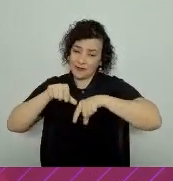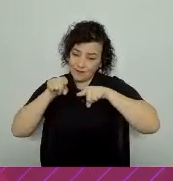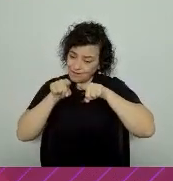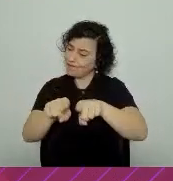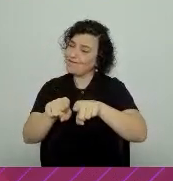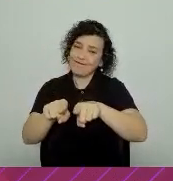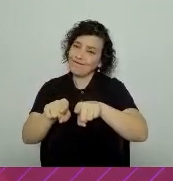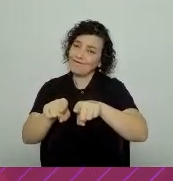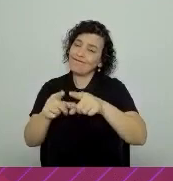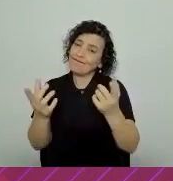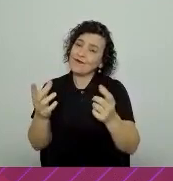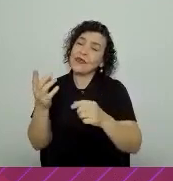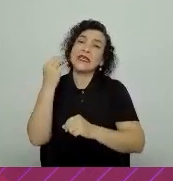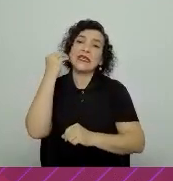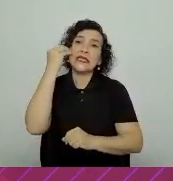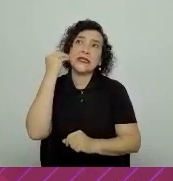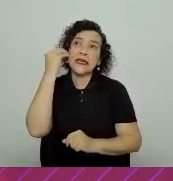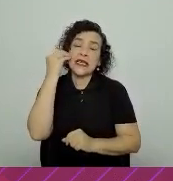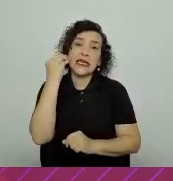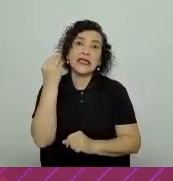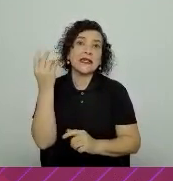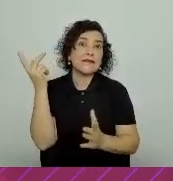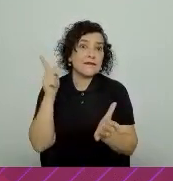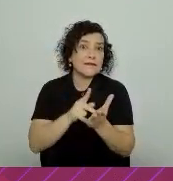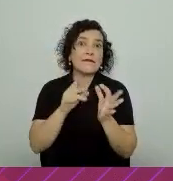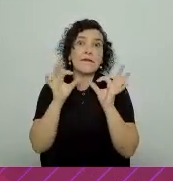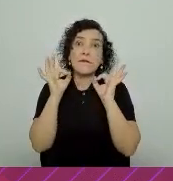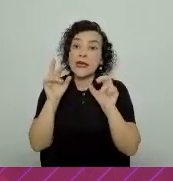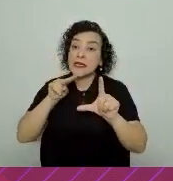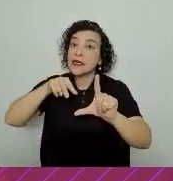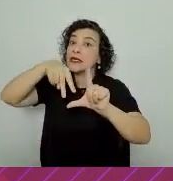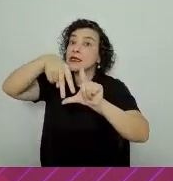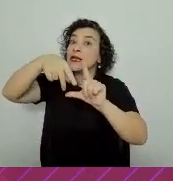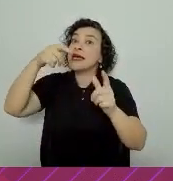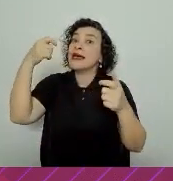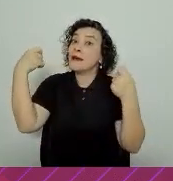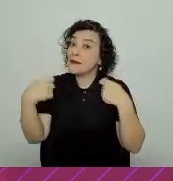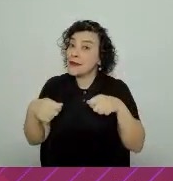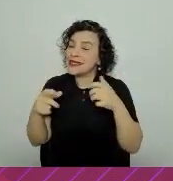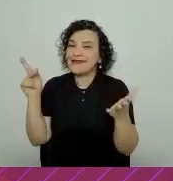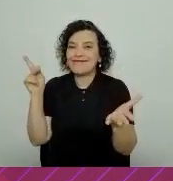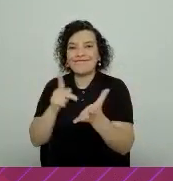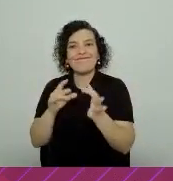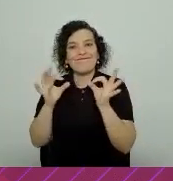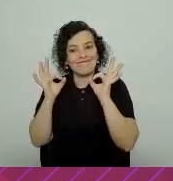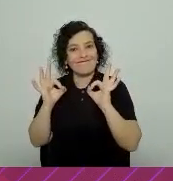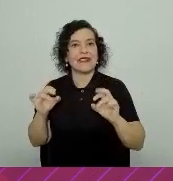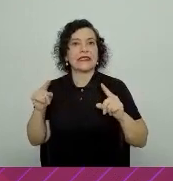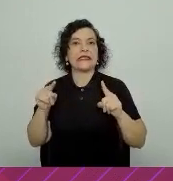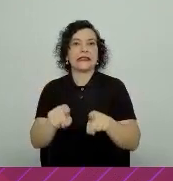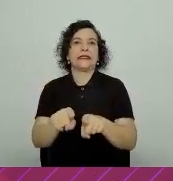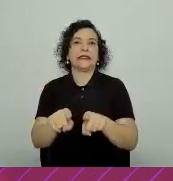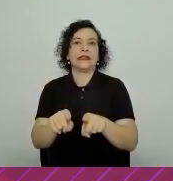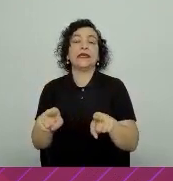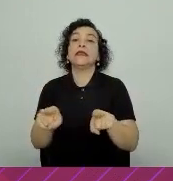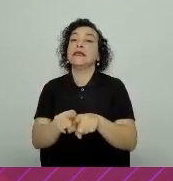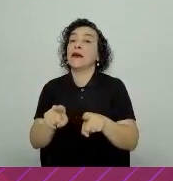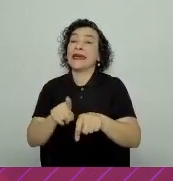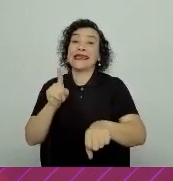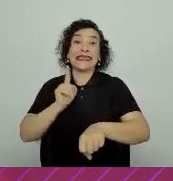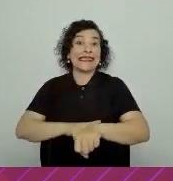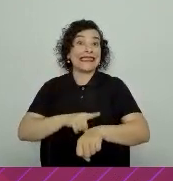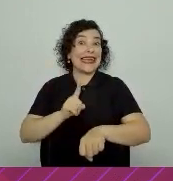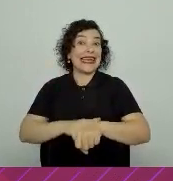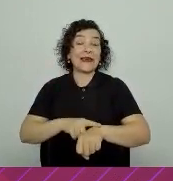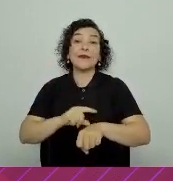então para uma experiência ela ser efetiva no meta verso ela precisa ser realmente assim e renderizada em tempo real a gente vai ter que